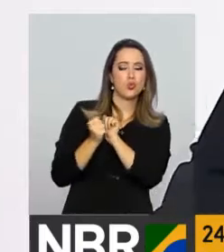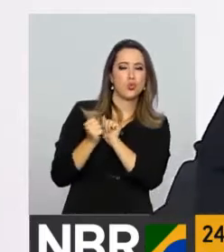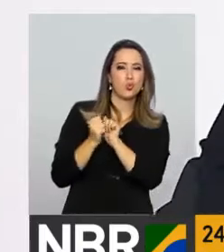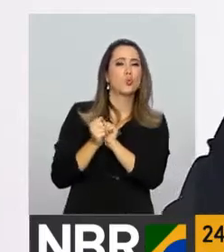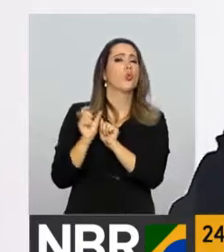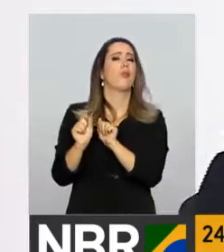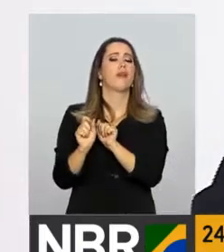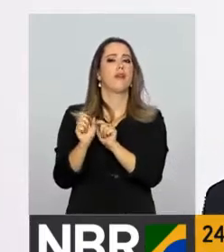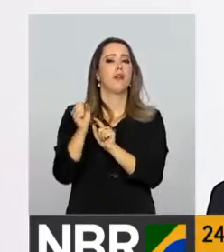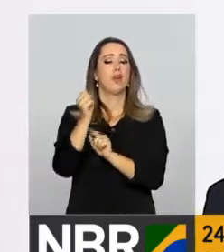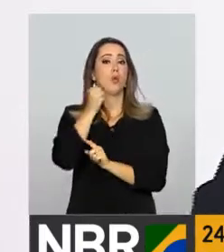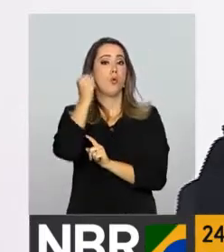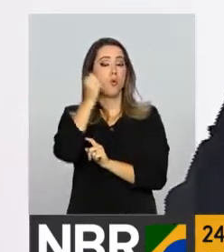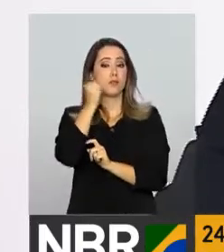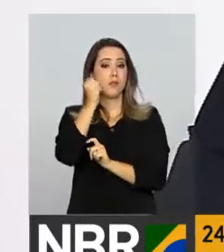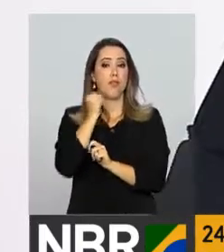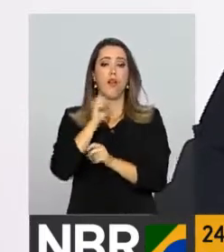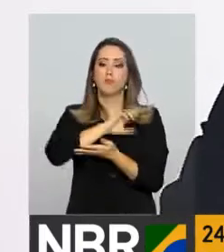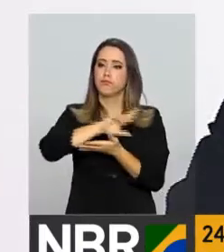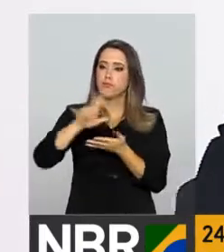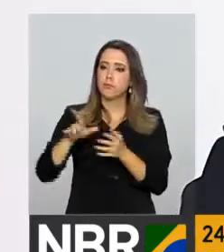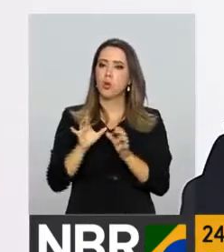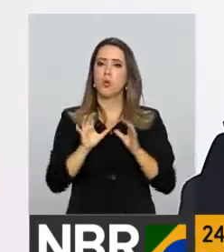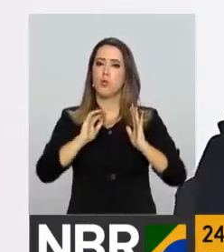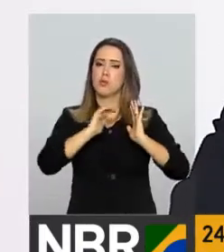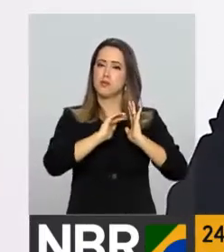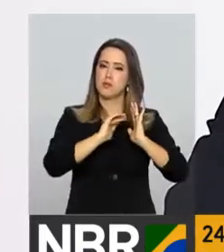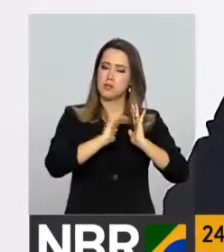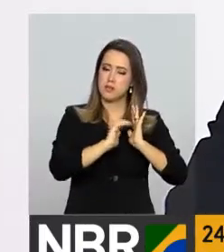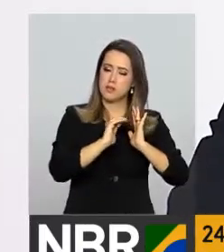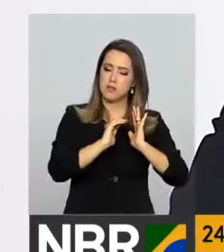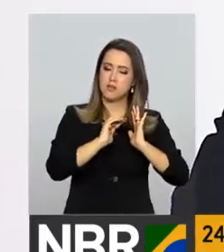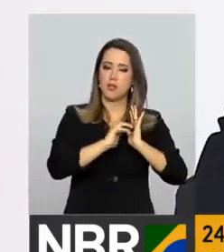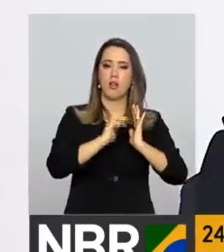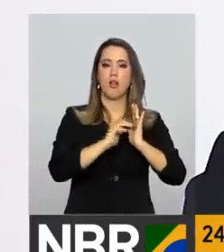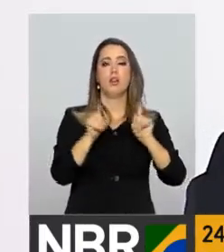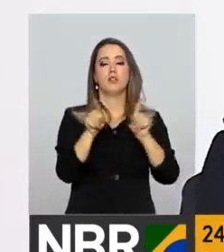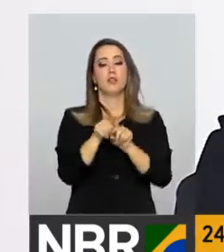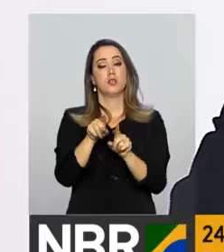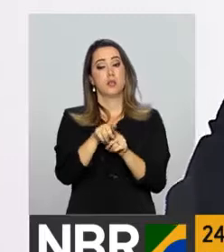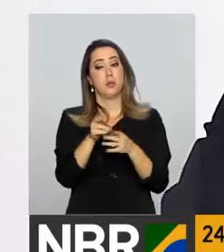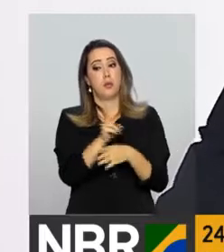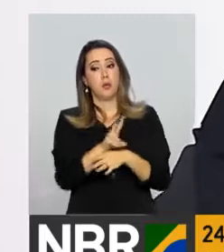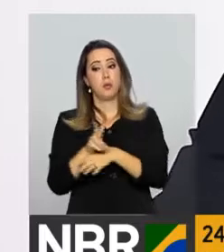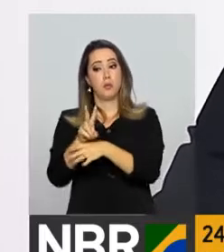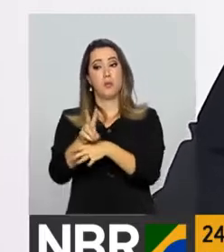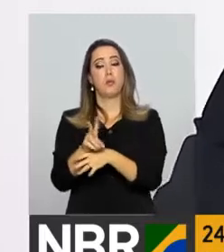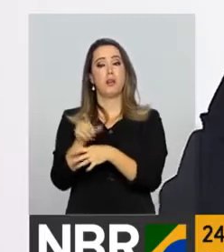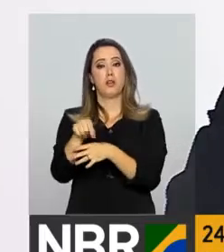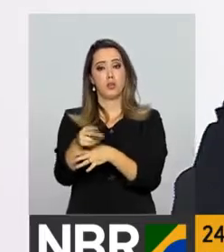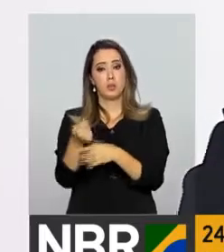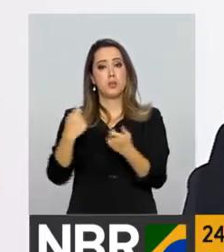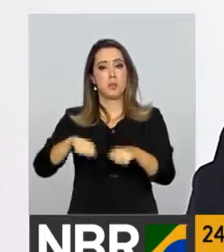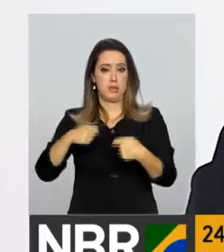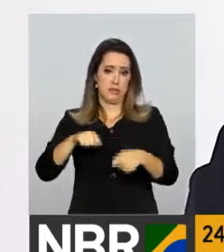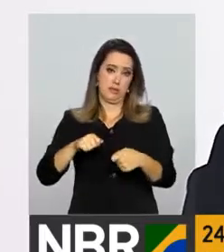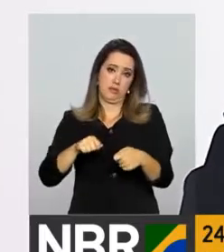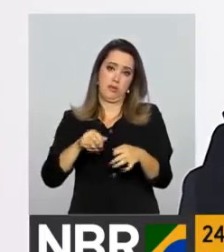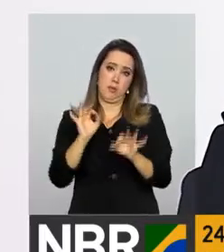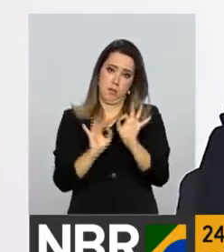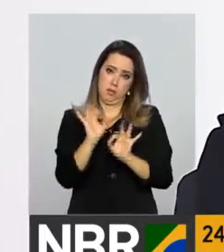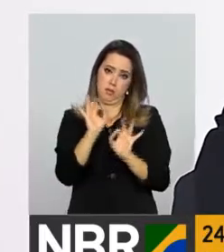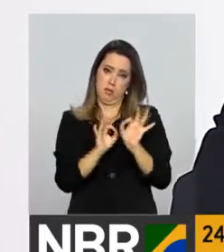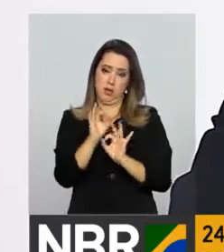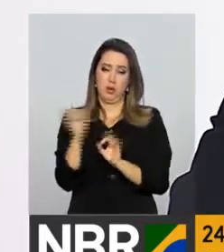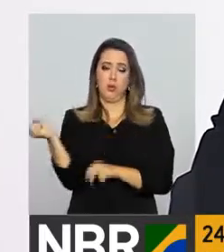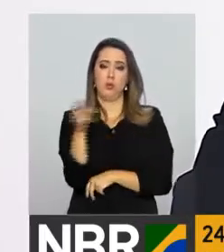do empréstimo do congresso nacional no caso da reformulação do ensino médio ea alegria de como